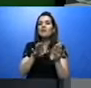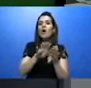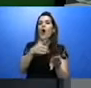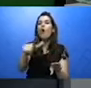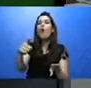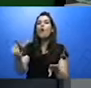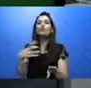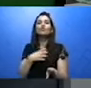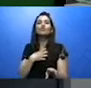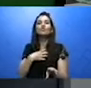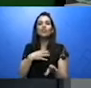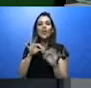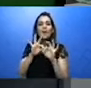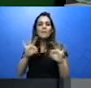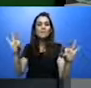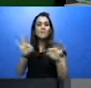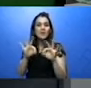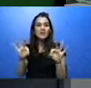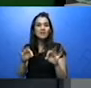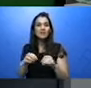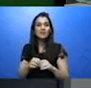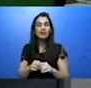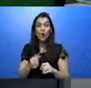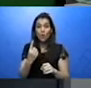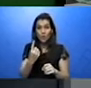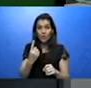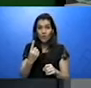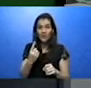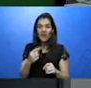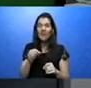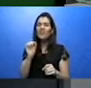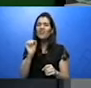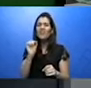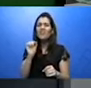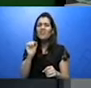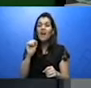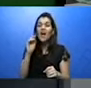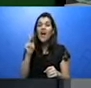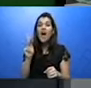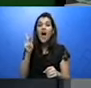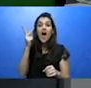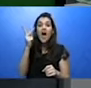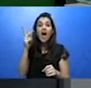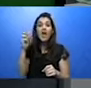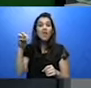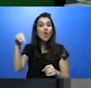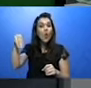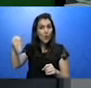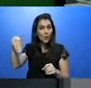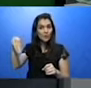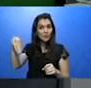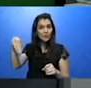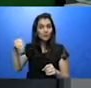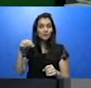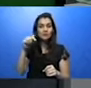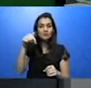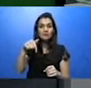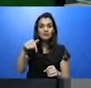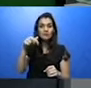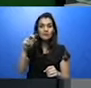de comprimento. Uma delas é o quilômetro e nós representamos pelas letras